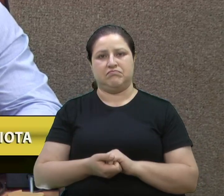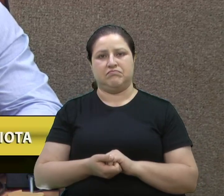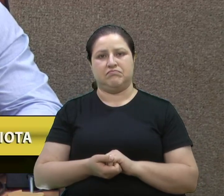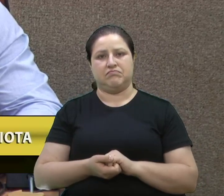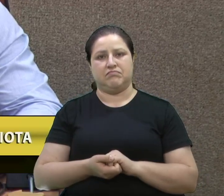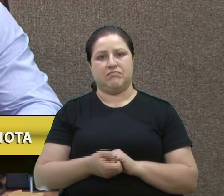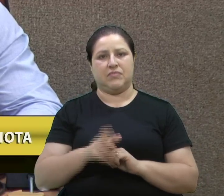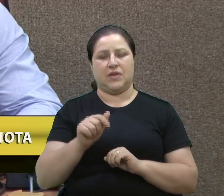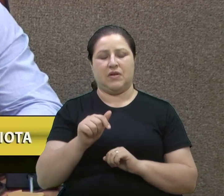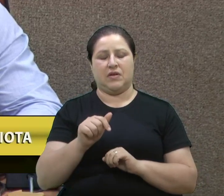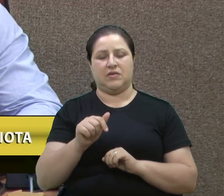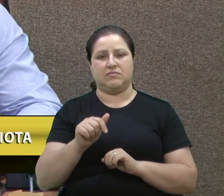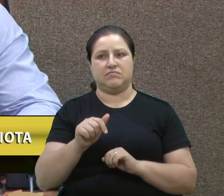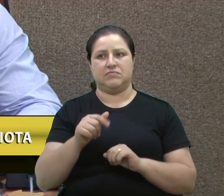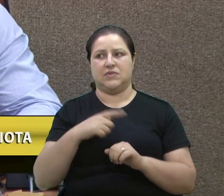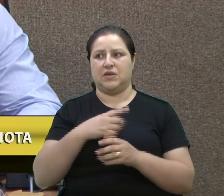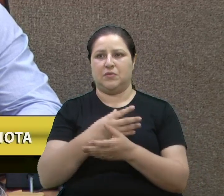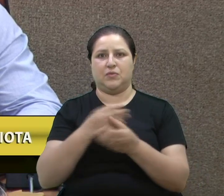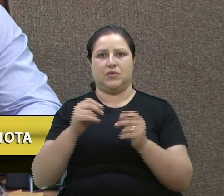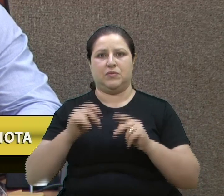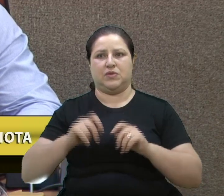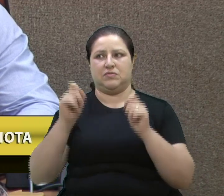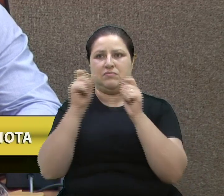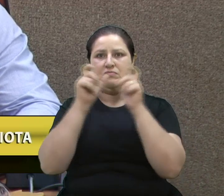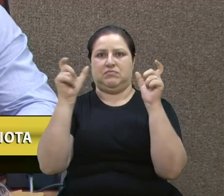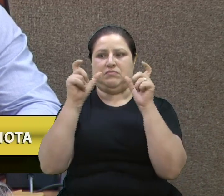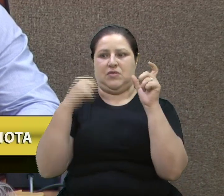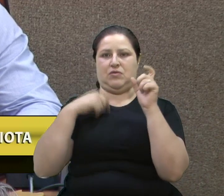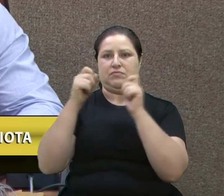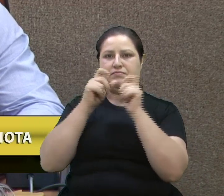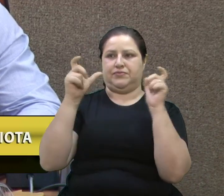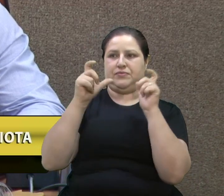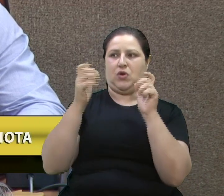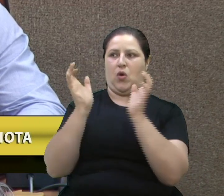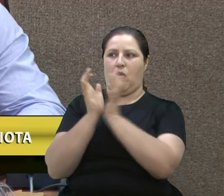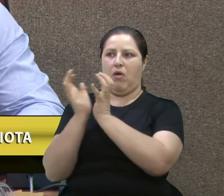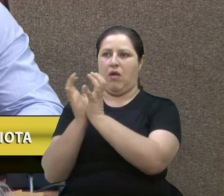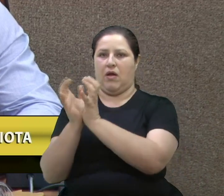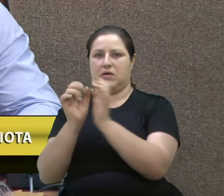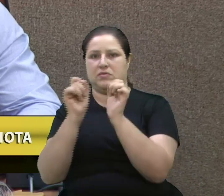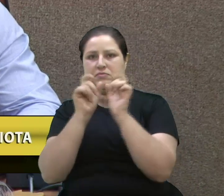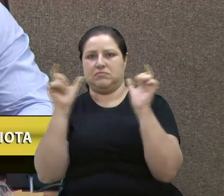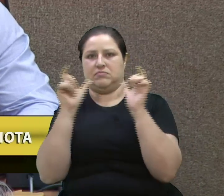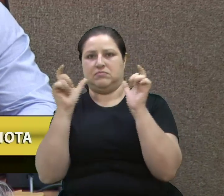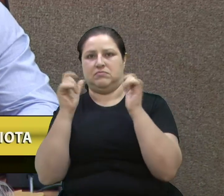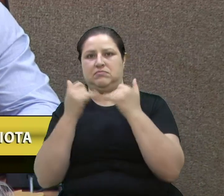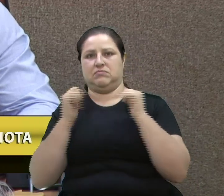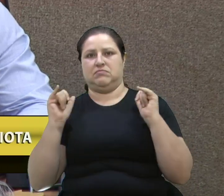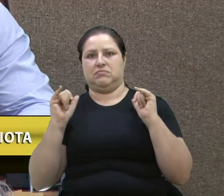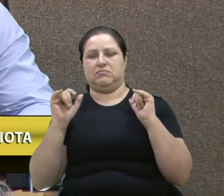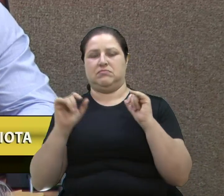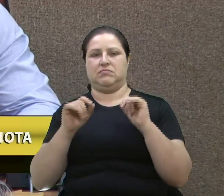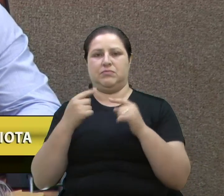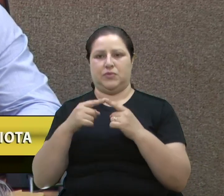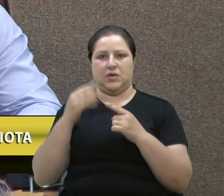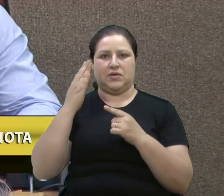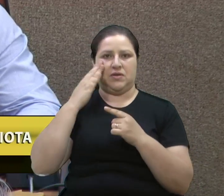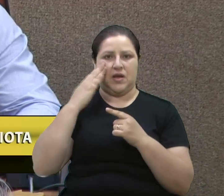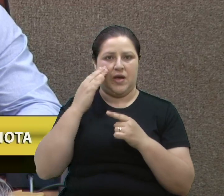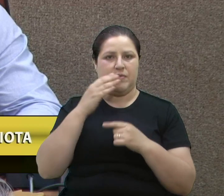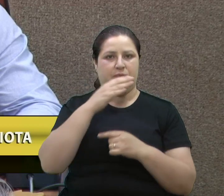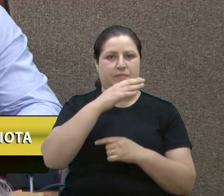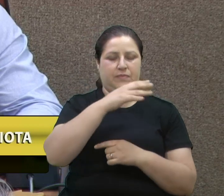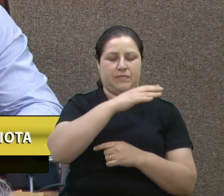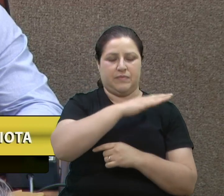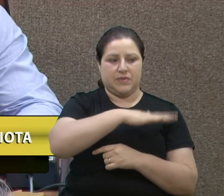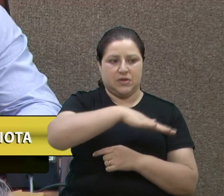certeza, deixa atônitos, né? Eu e os demais colegas, porque sabemos a situação que a prefeitura se